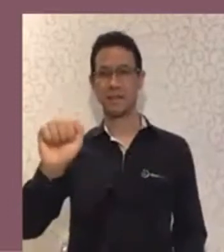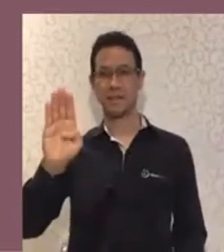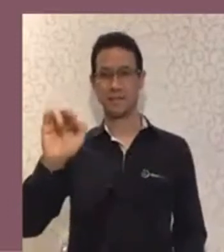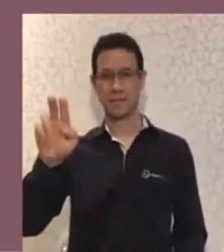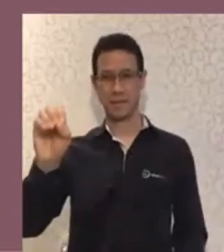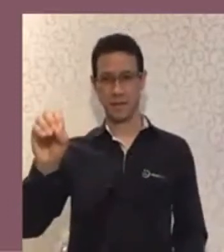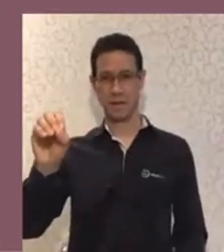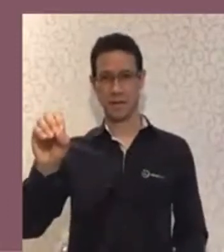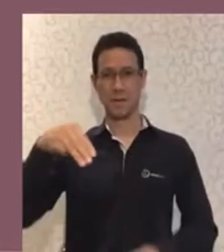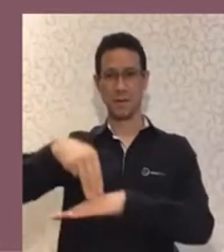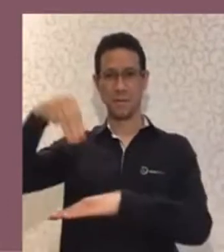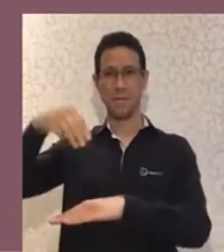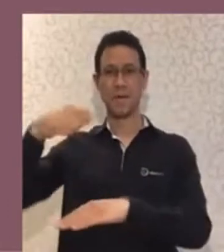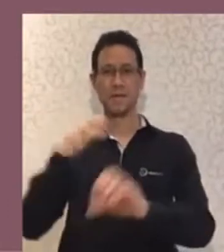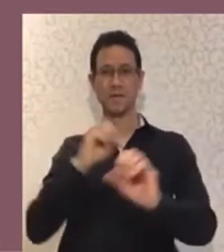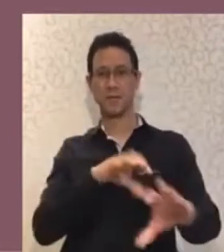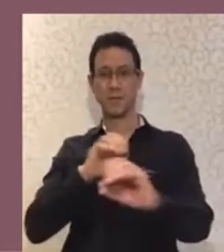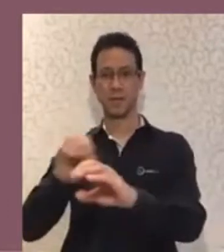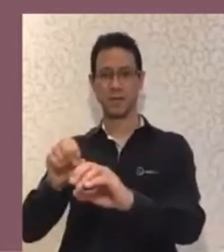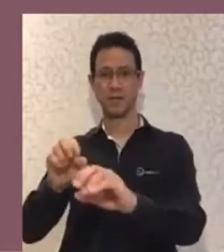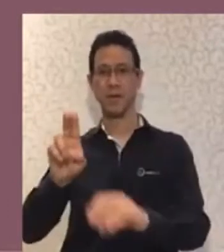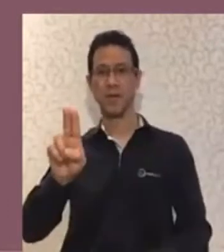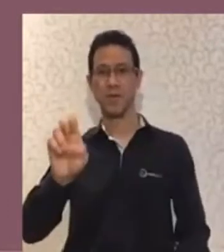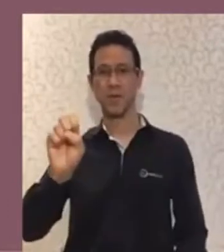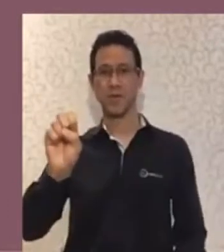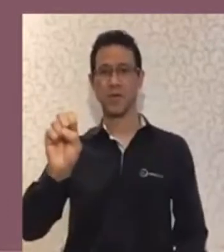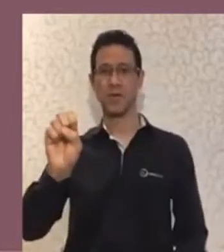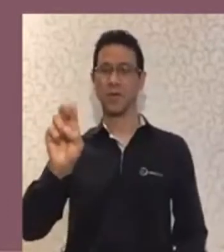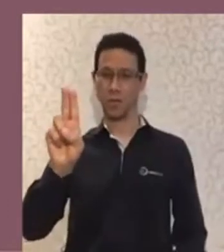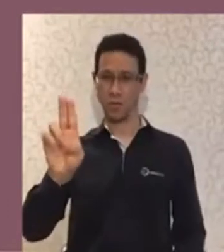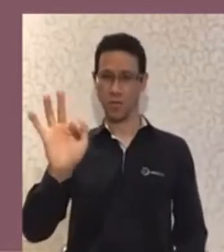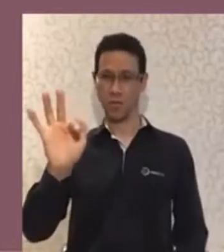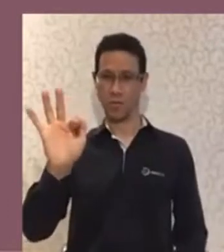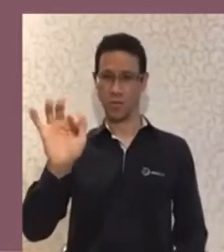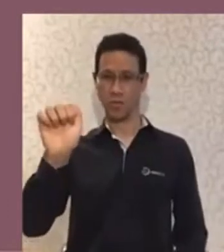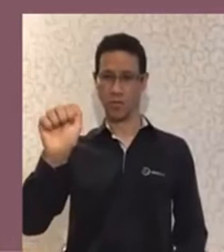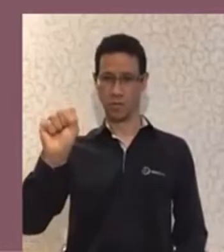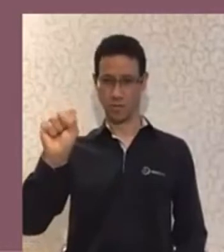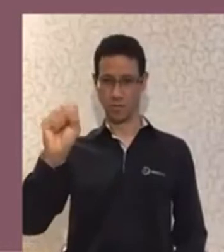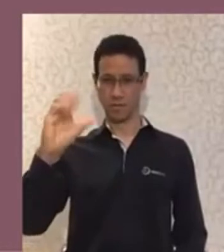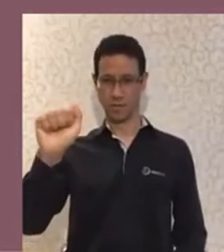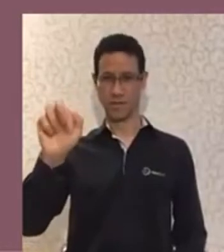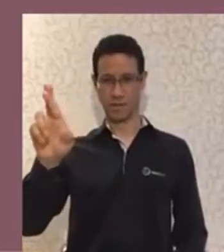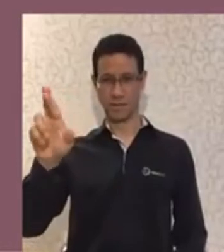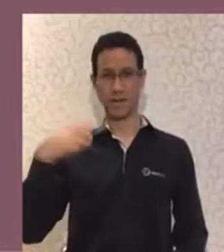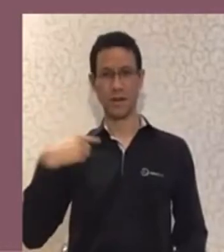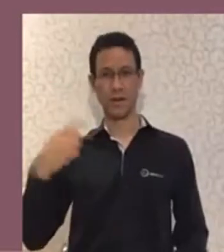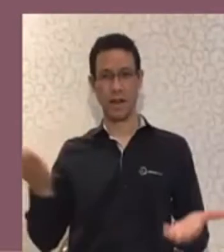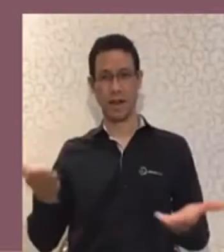de São Carlos, e estarei na mediação desse encontro de hoje com vocês.